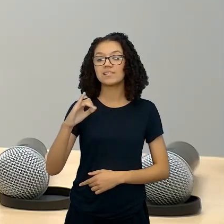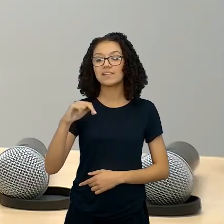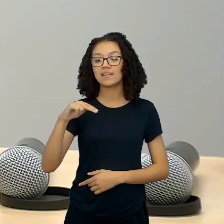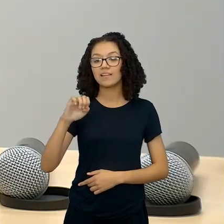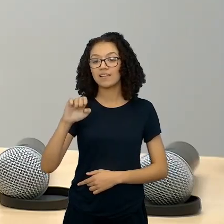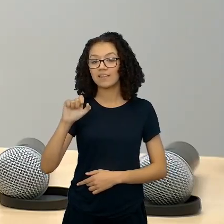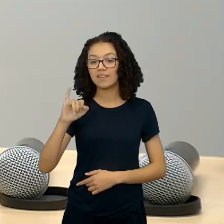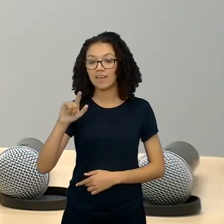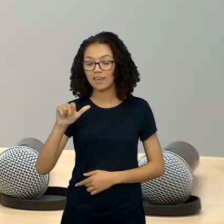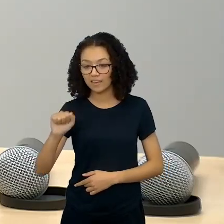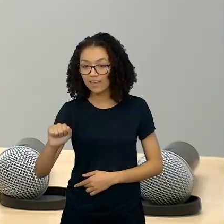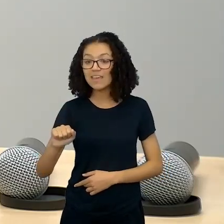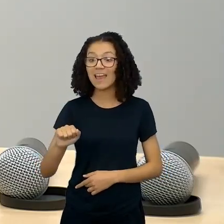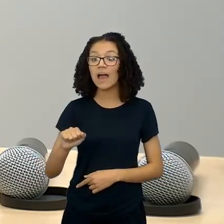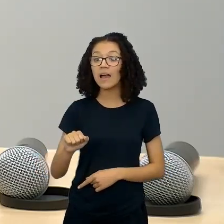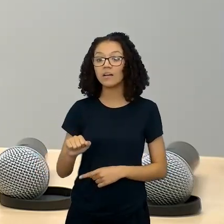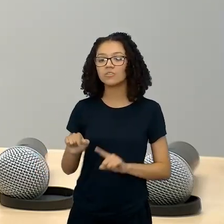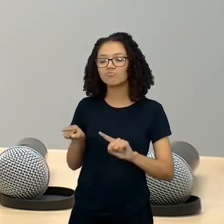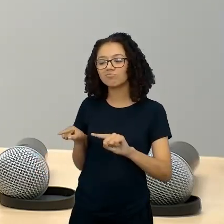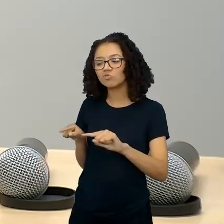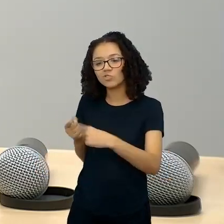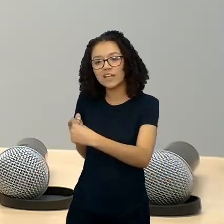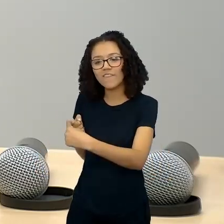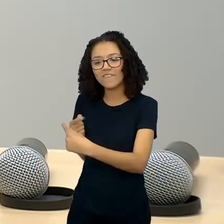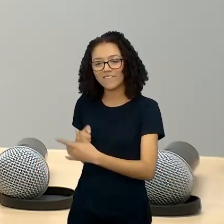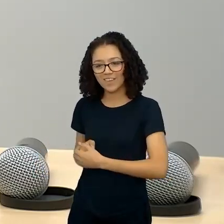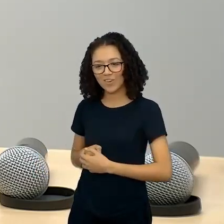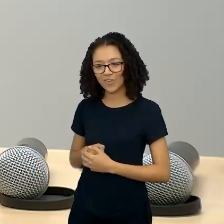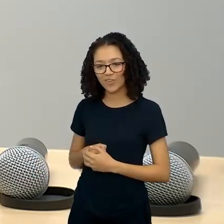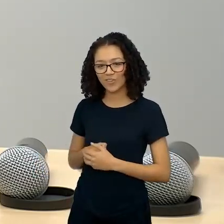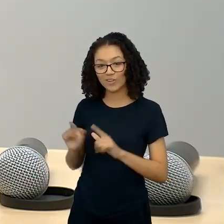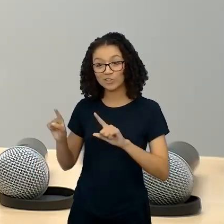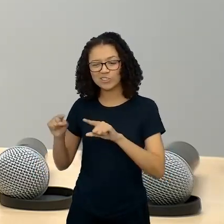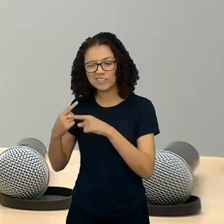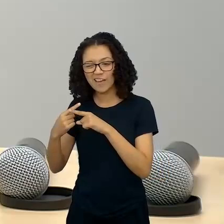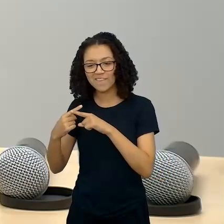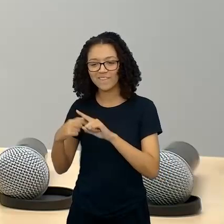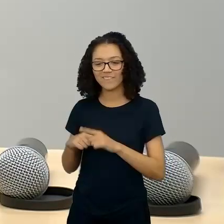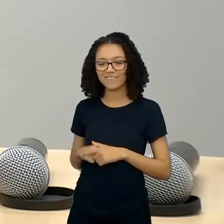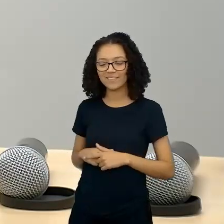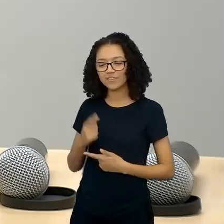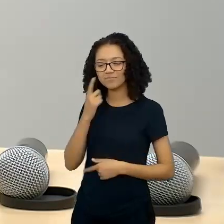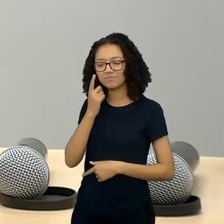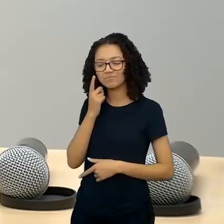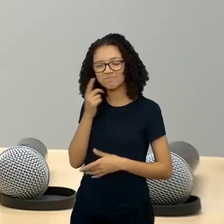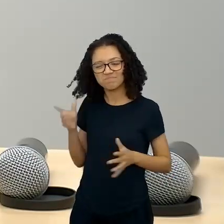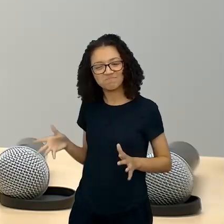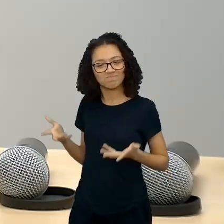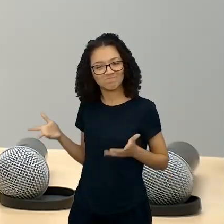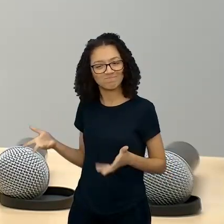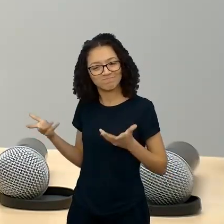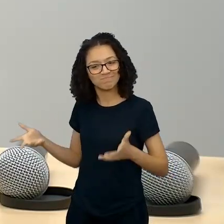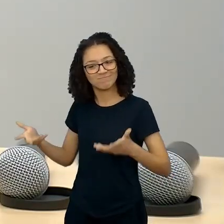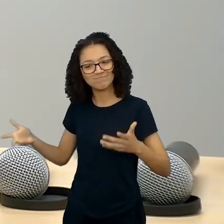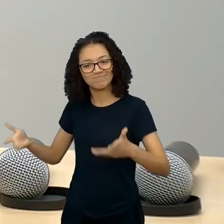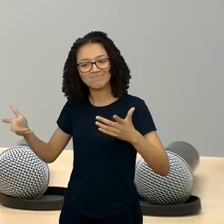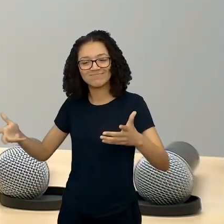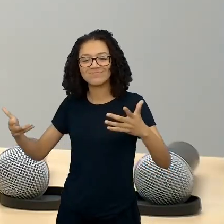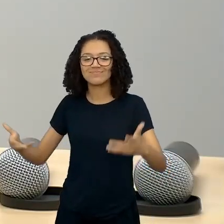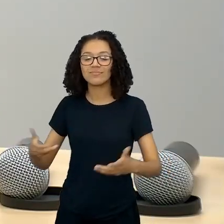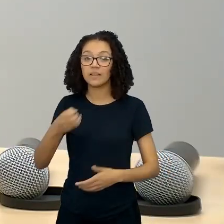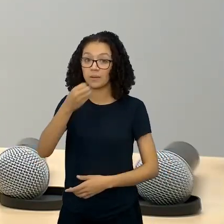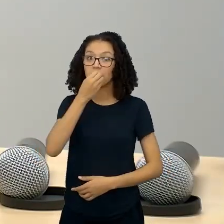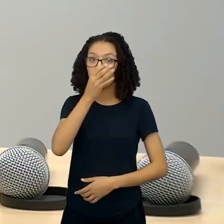atividades desafiadoras para os alunos. Com certeza, né? Cada hora desafiando um pouquinho mais, né? Isso